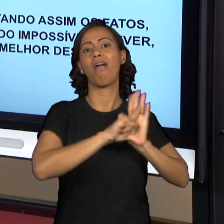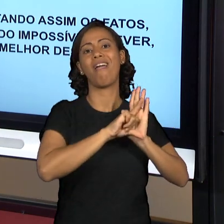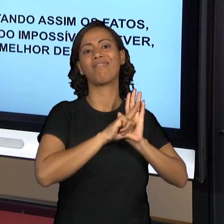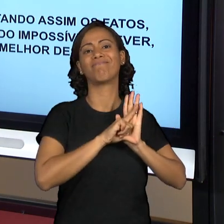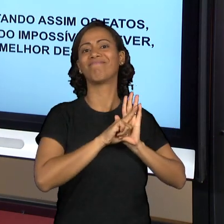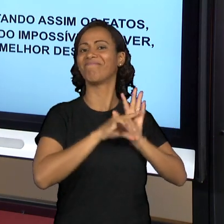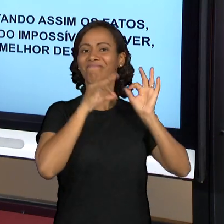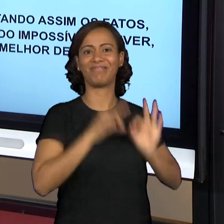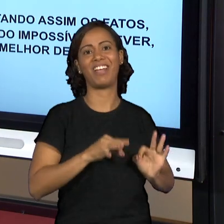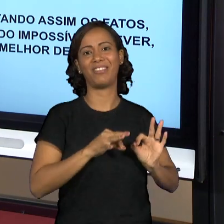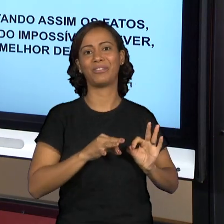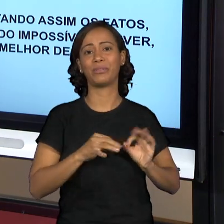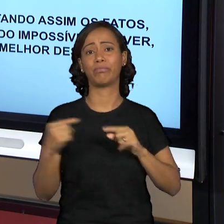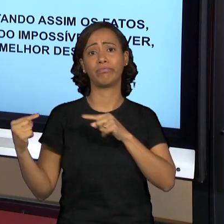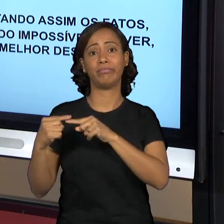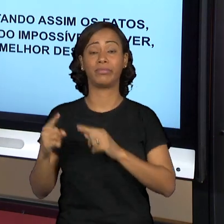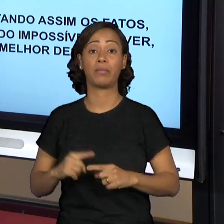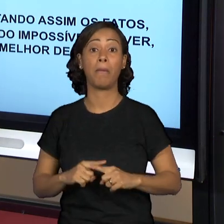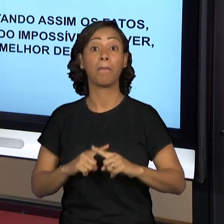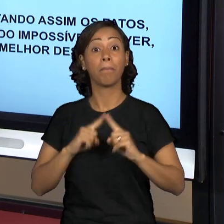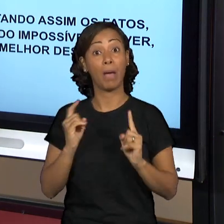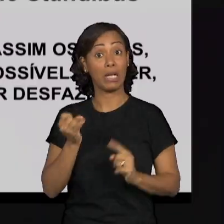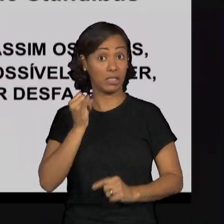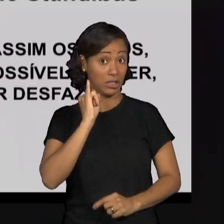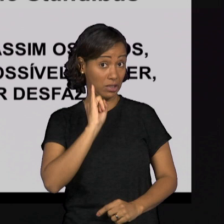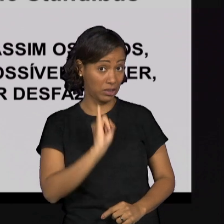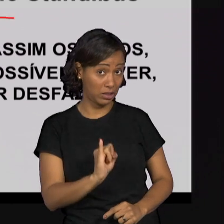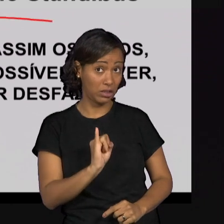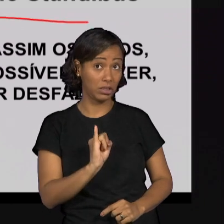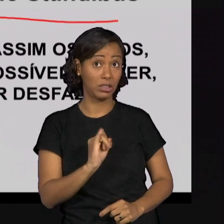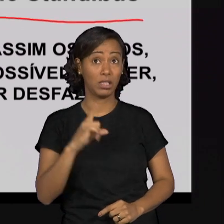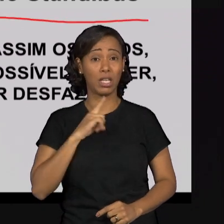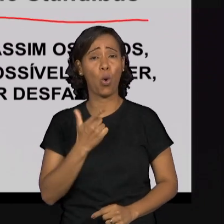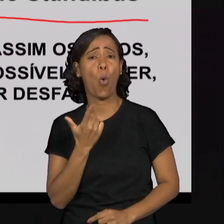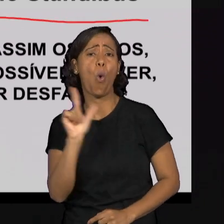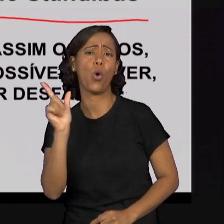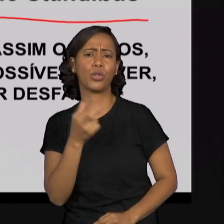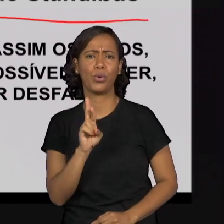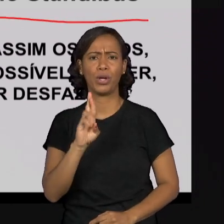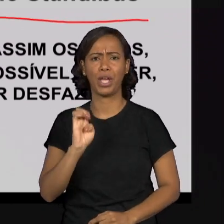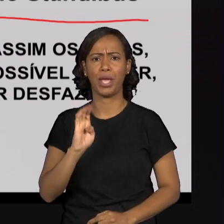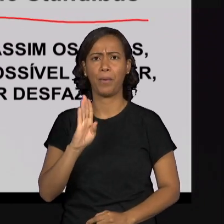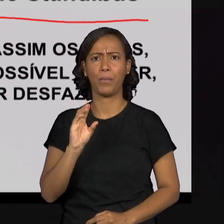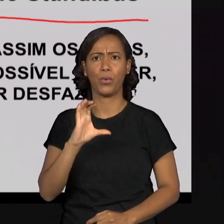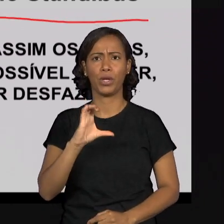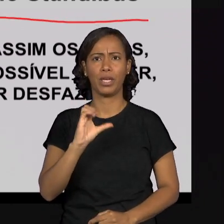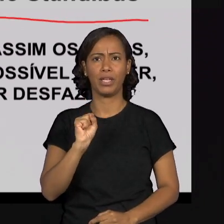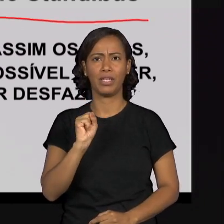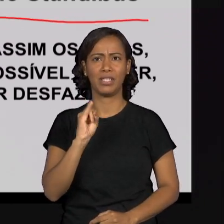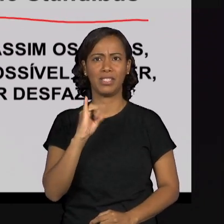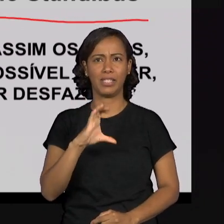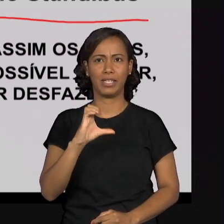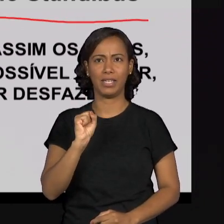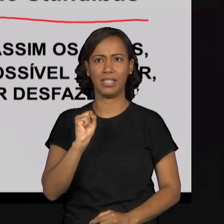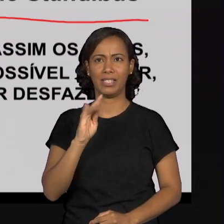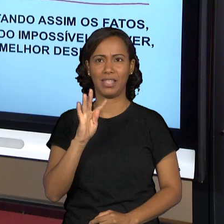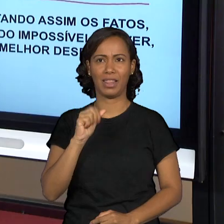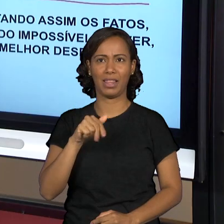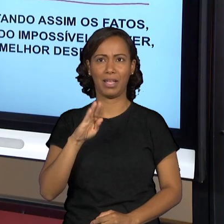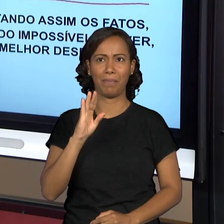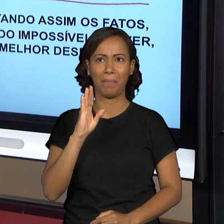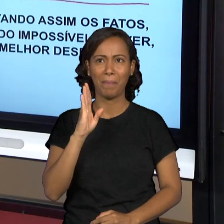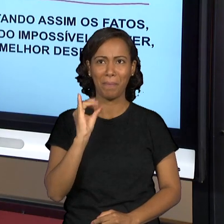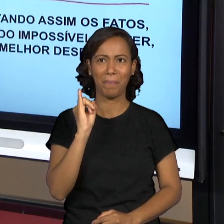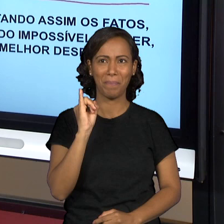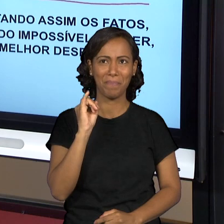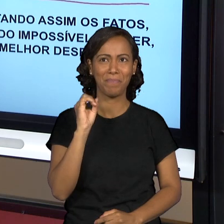cumprir com aquela obrigação. Exceto quando eu tiver uma condição chamada de rebuxis stantibus. Essa condição ela vai